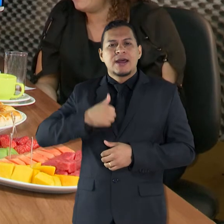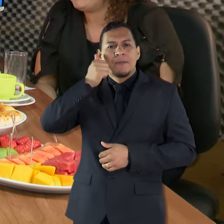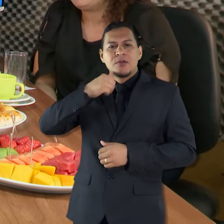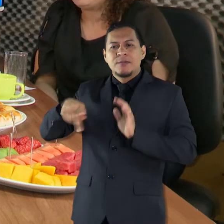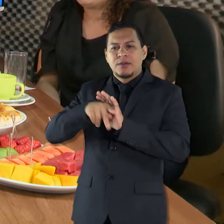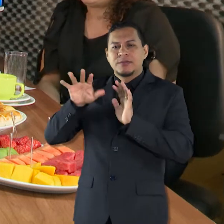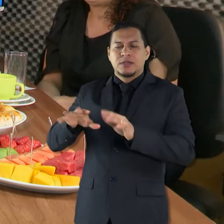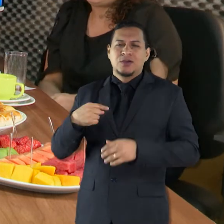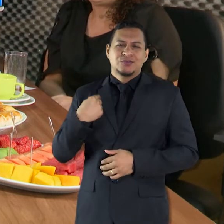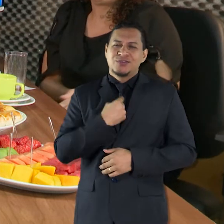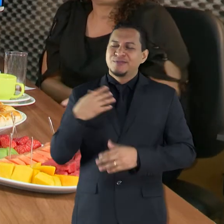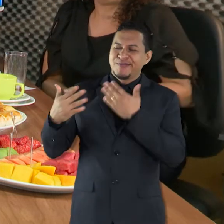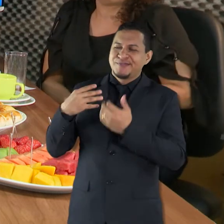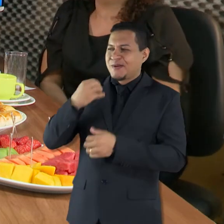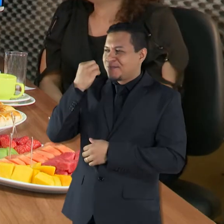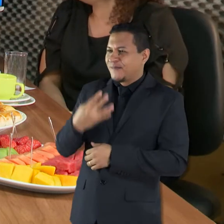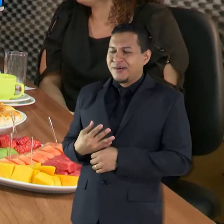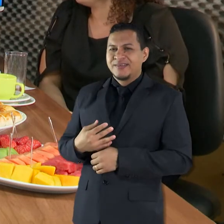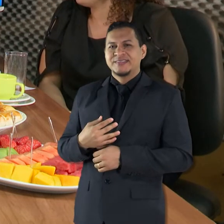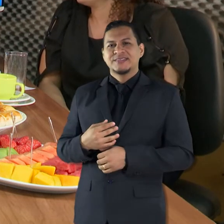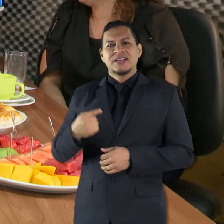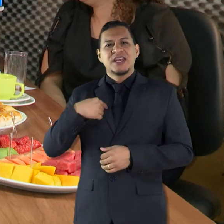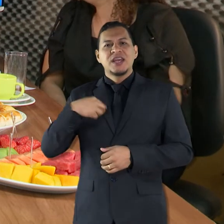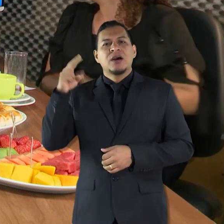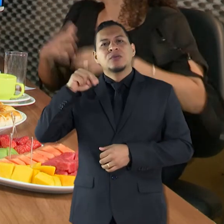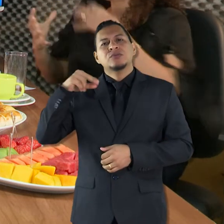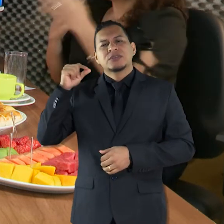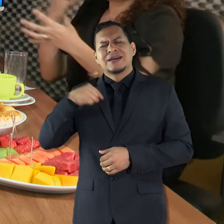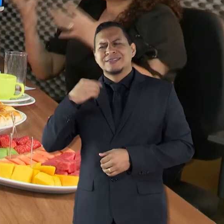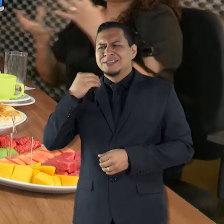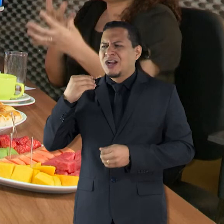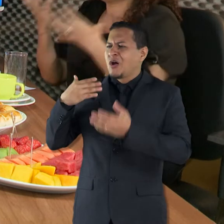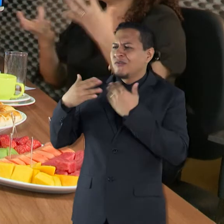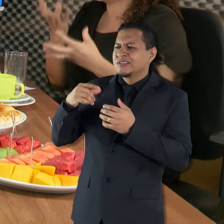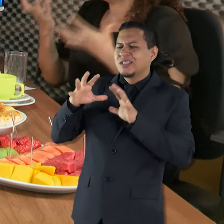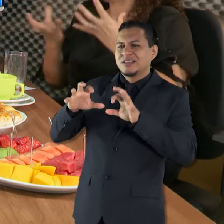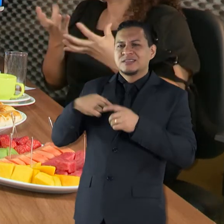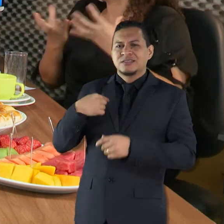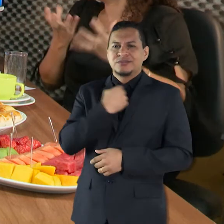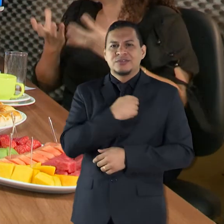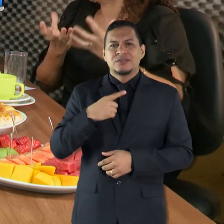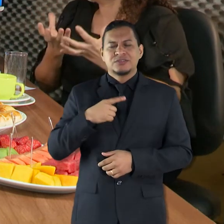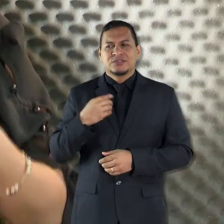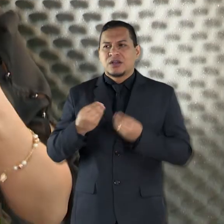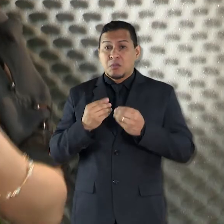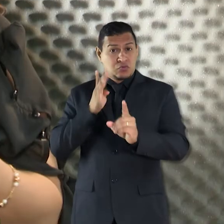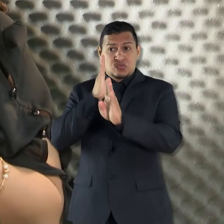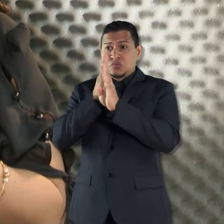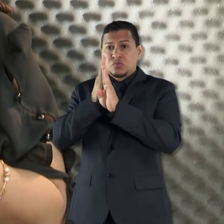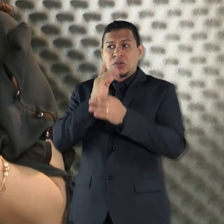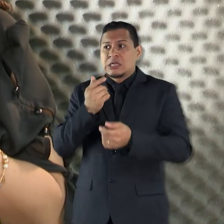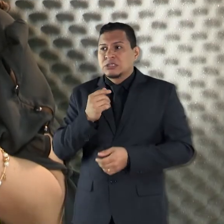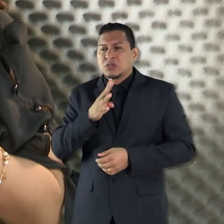Era. Pois é, doutor Érico, nosso papo tá muito bom. Olha, eu nunca tinha conversado assim, né? A gente não se